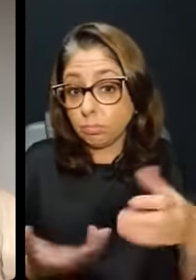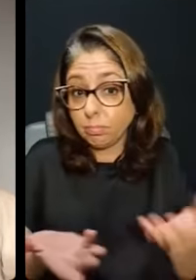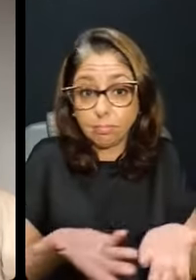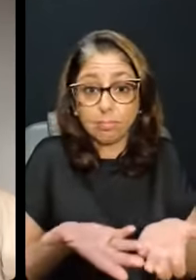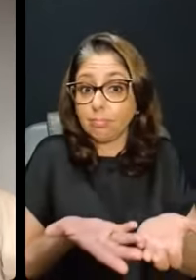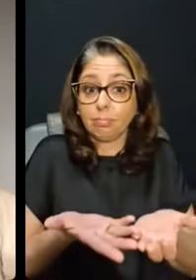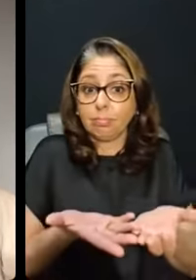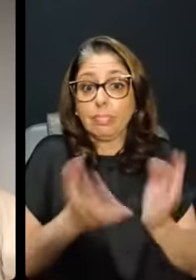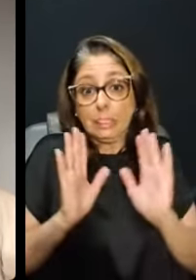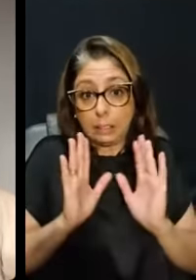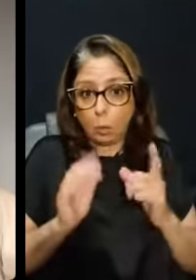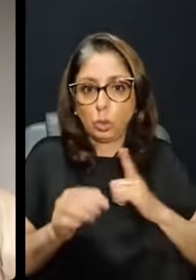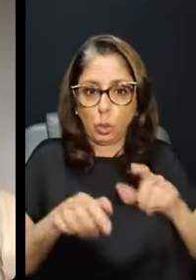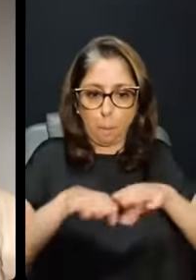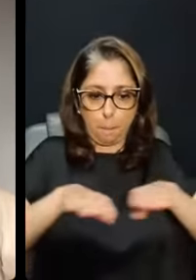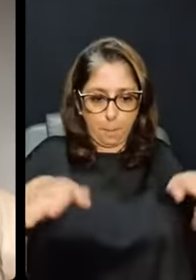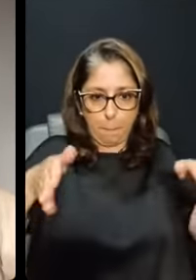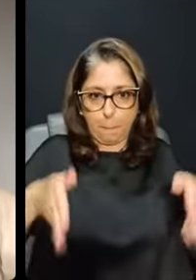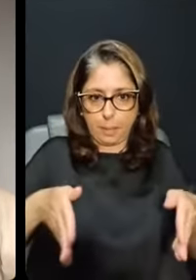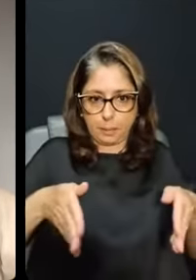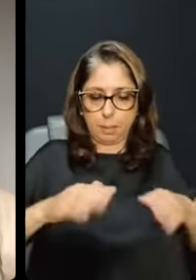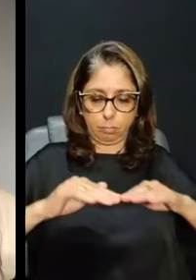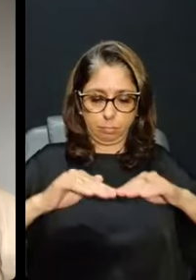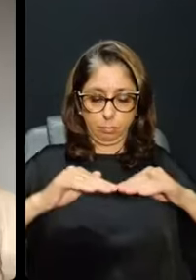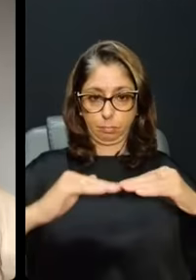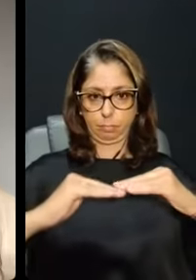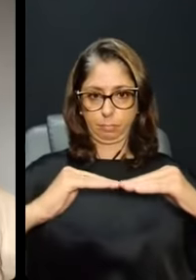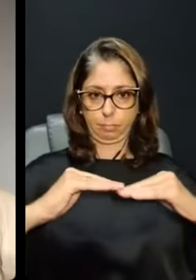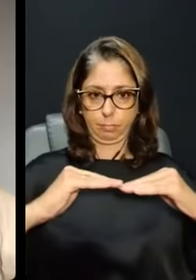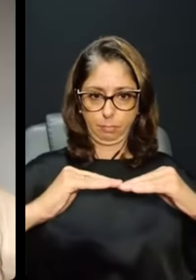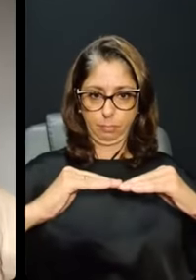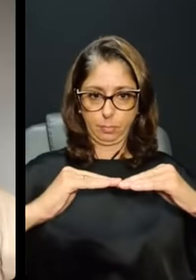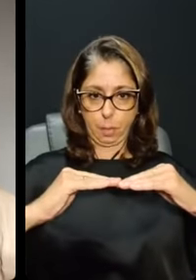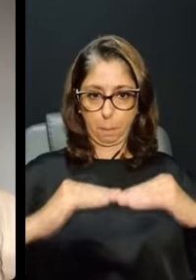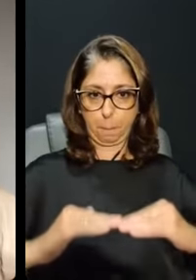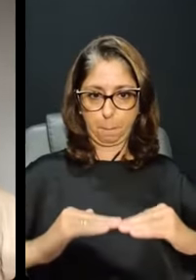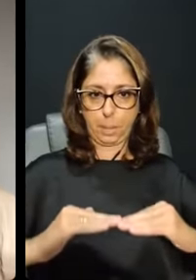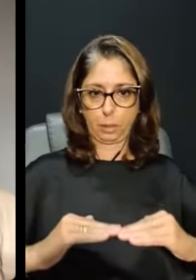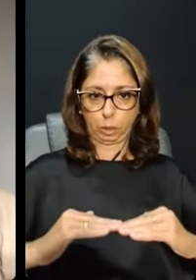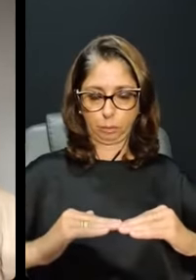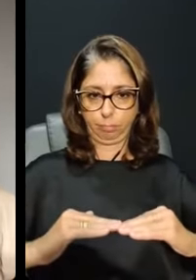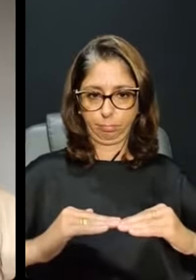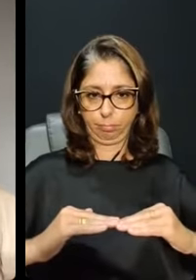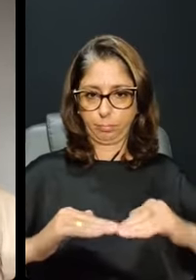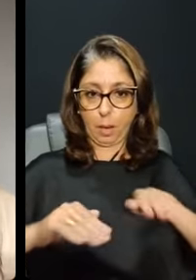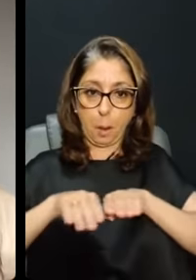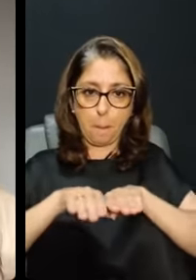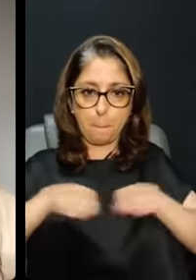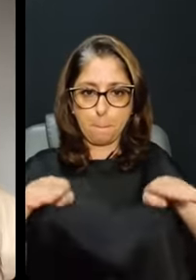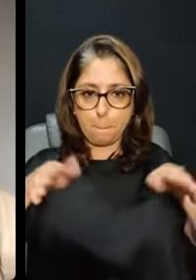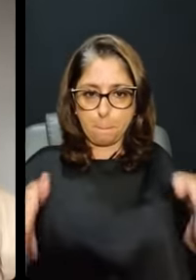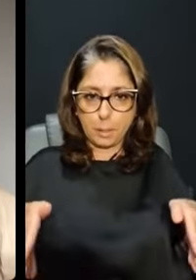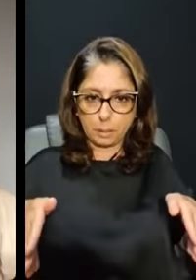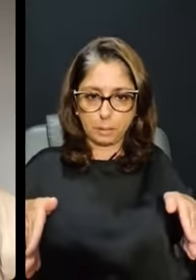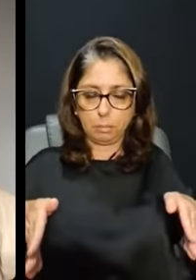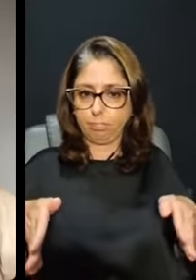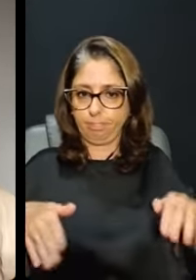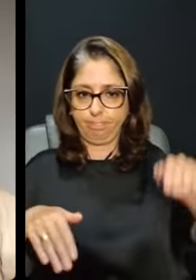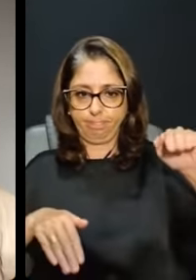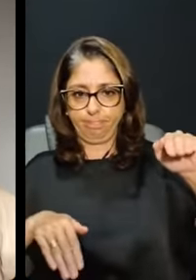que é uma mesa que fica baixa, assim. Ela tinha que montar a mesa da presidência ali. E aí, assim, você percebe como é que os ambientes precisam